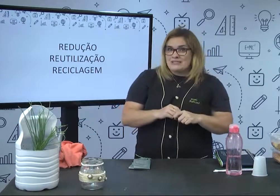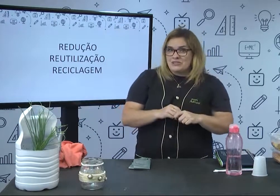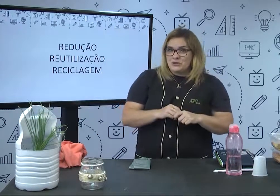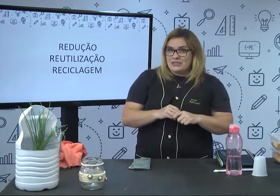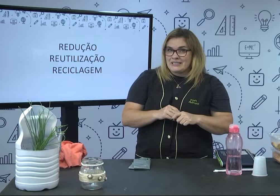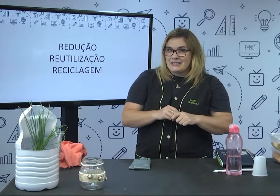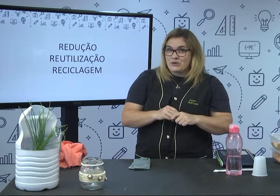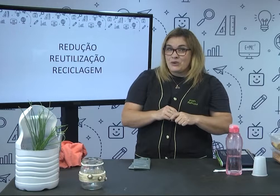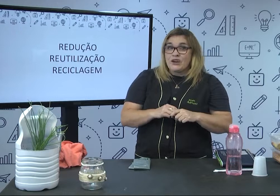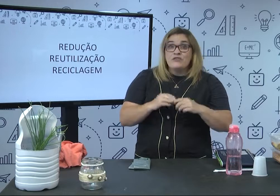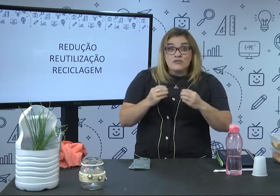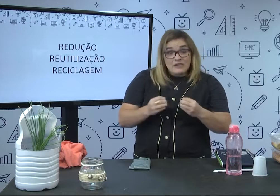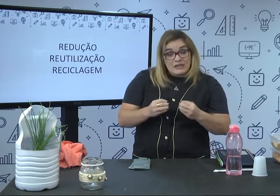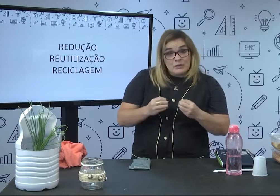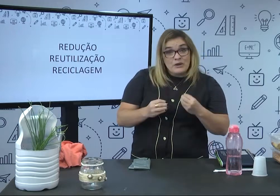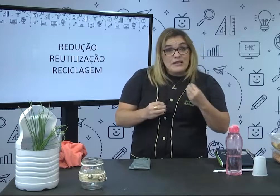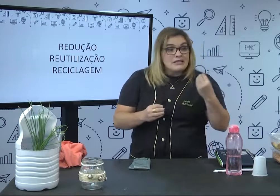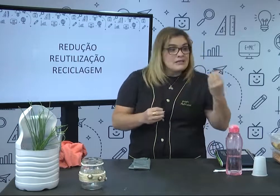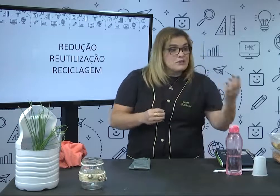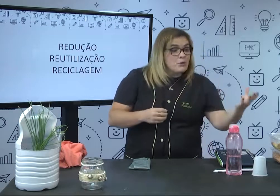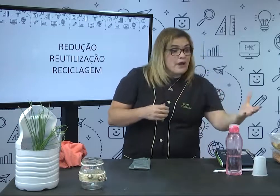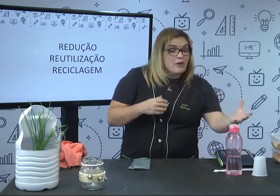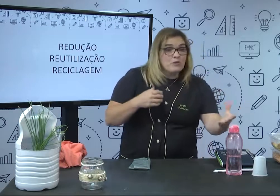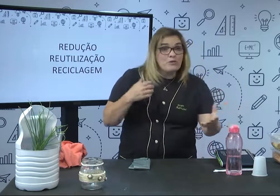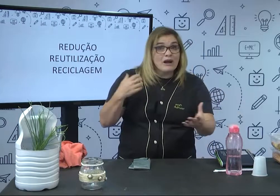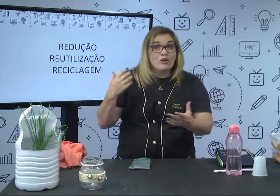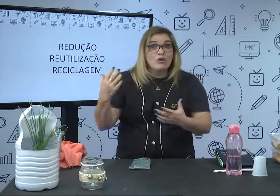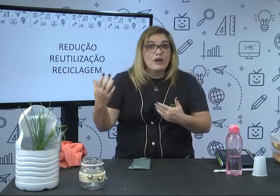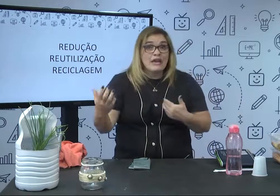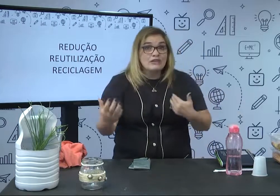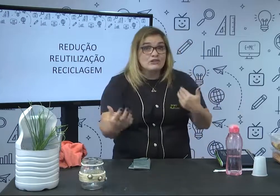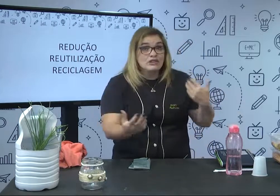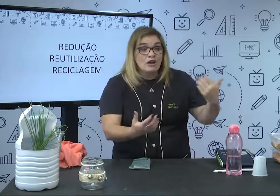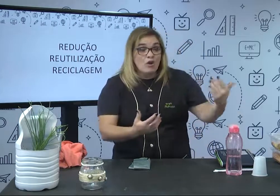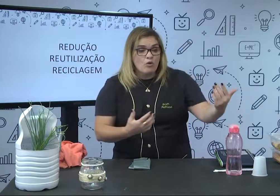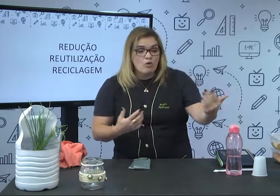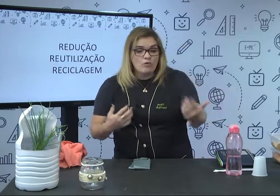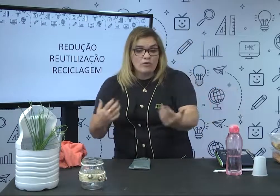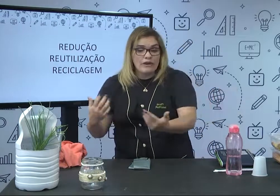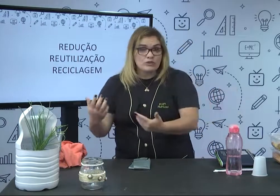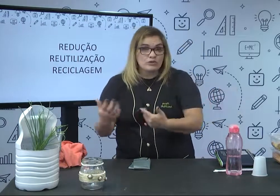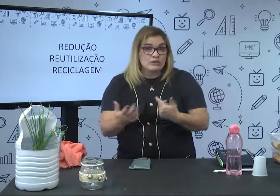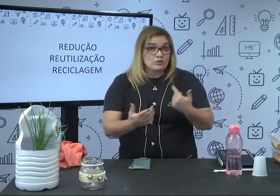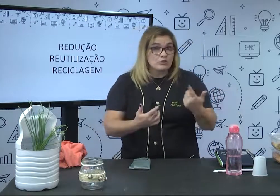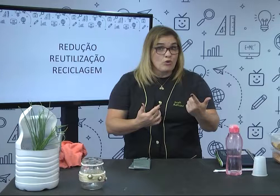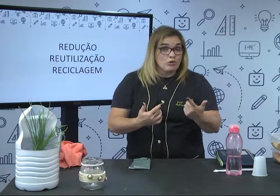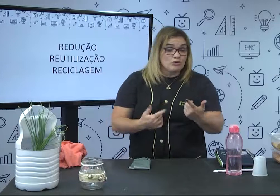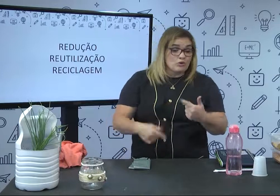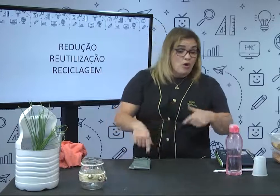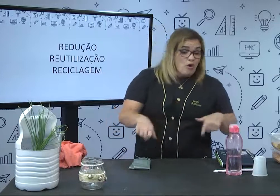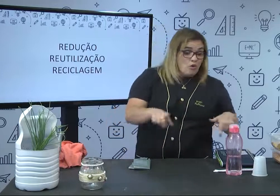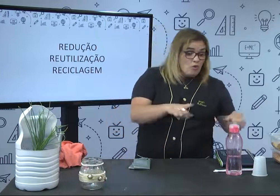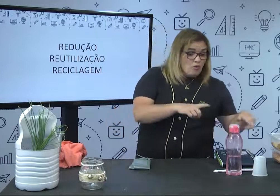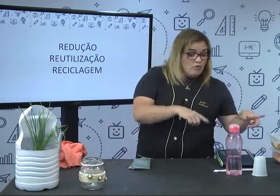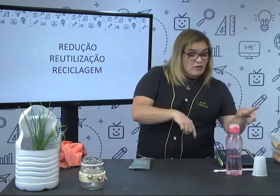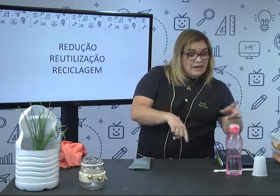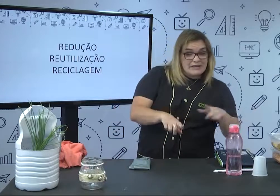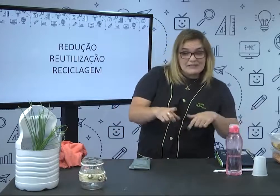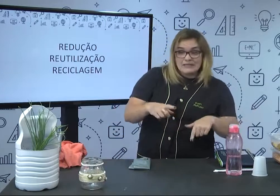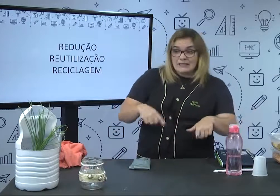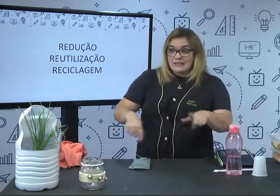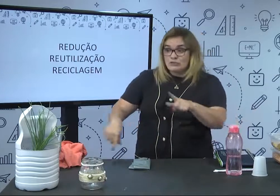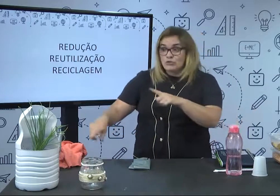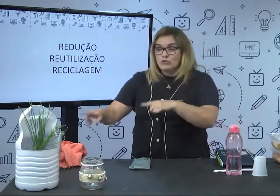meu resíduo orgânico. Viram? Isso é uma corrente. Um vai ajudando o outro, um